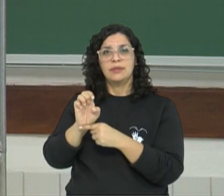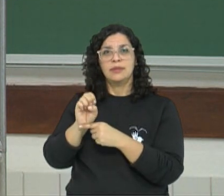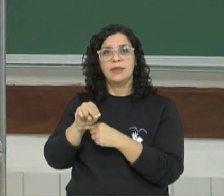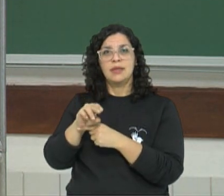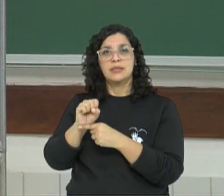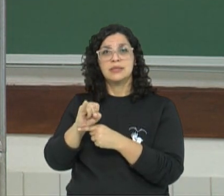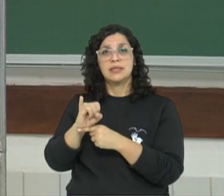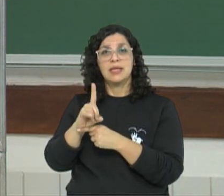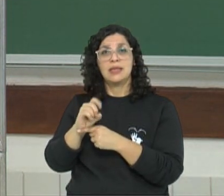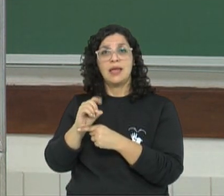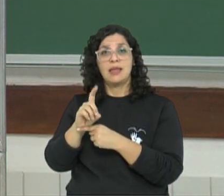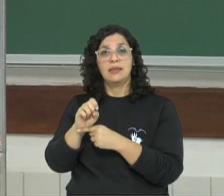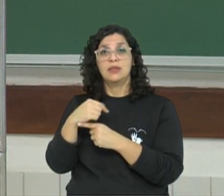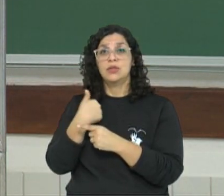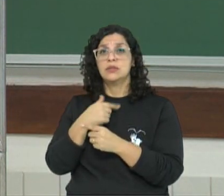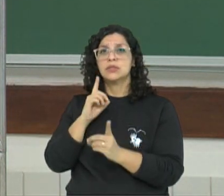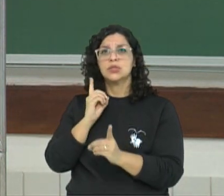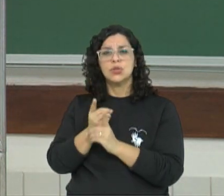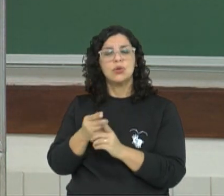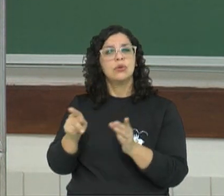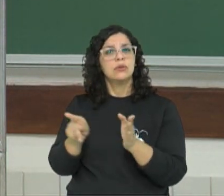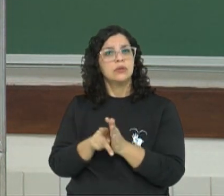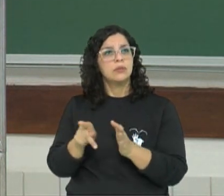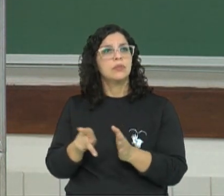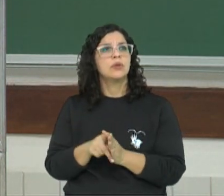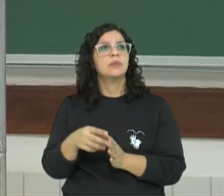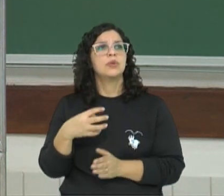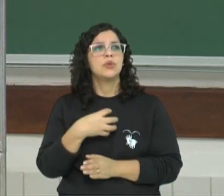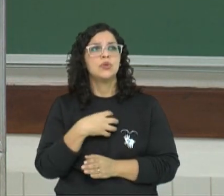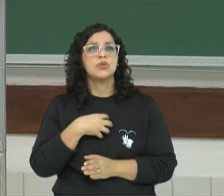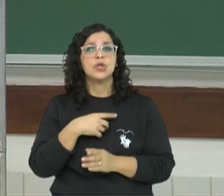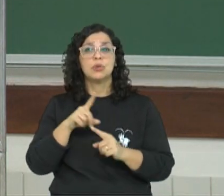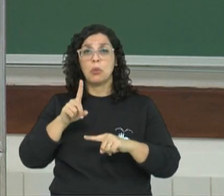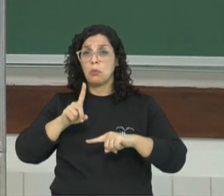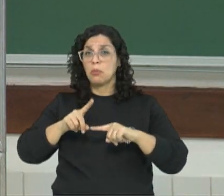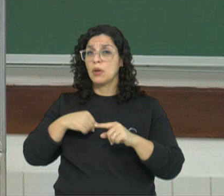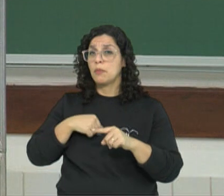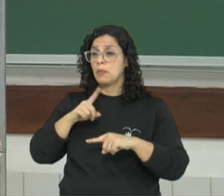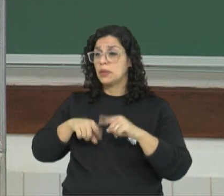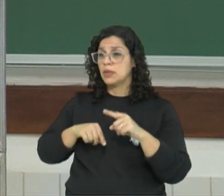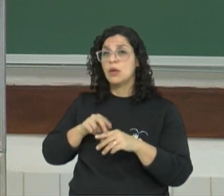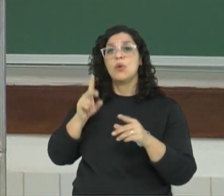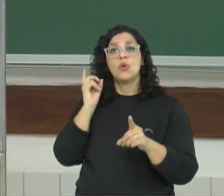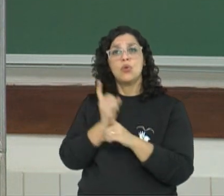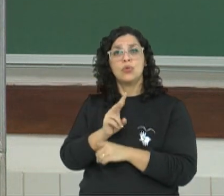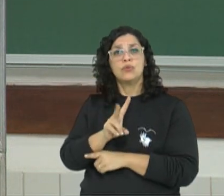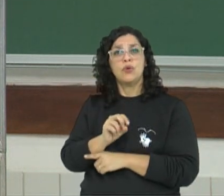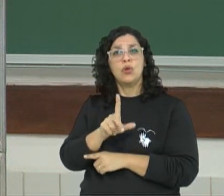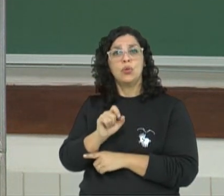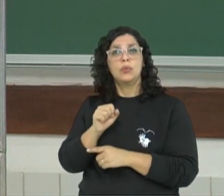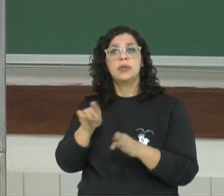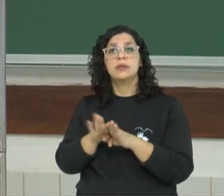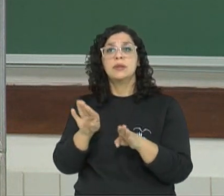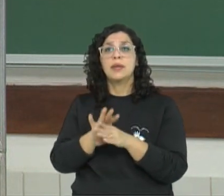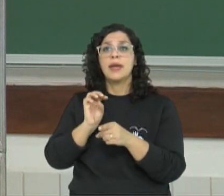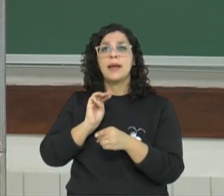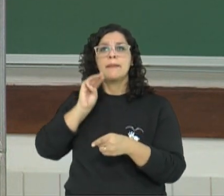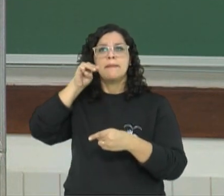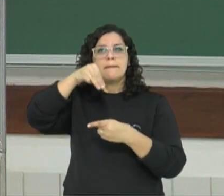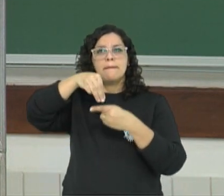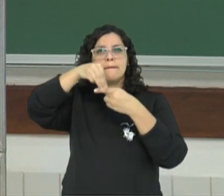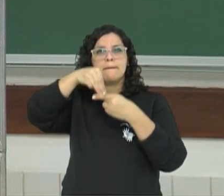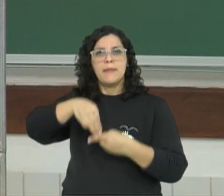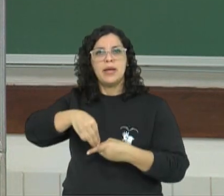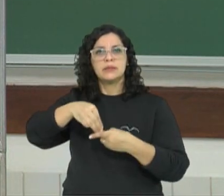densidade, nesse caso, a gente pode determinar aqui, a partir da densidade, o volume, nós podemos determinar a massa de um